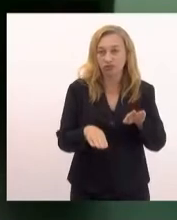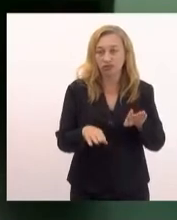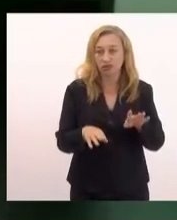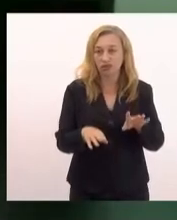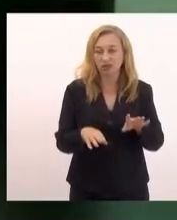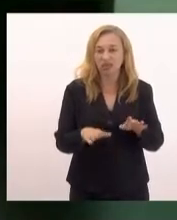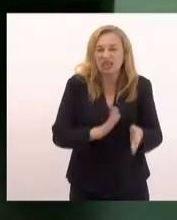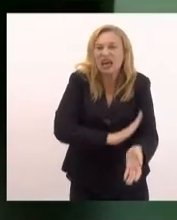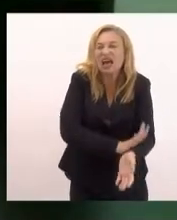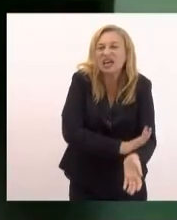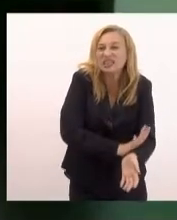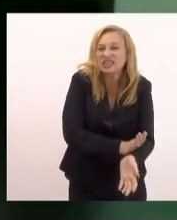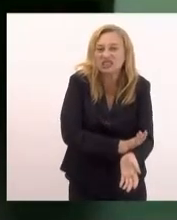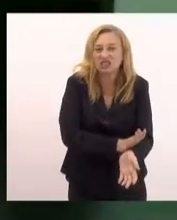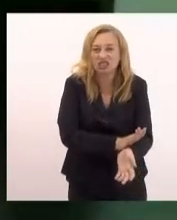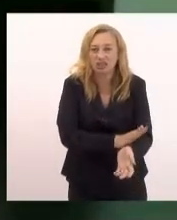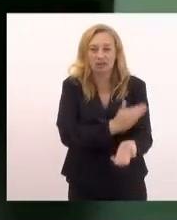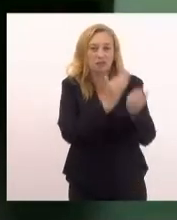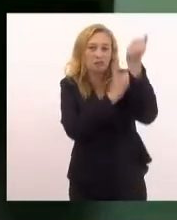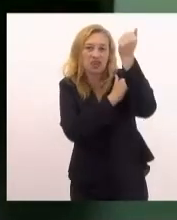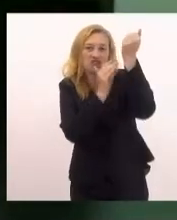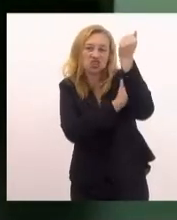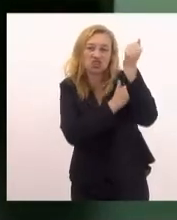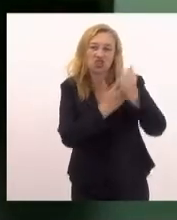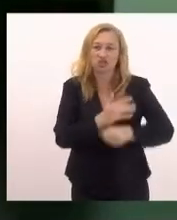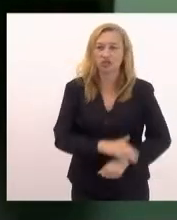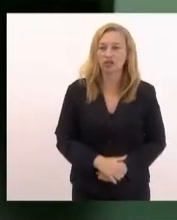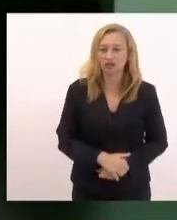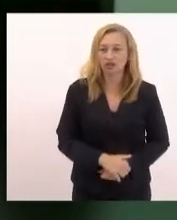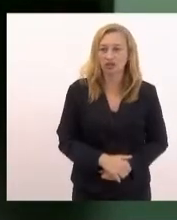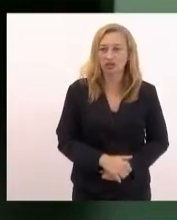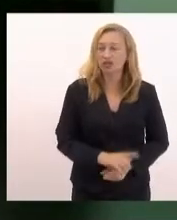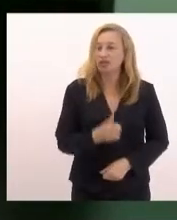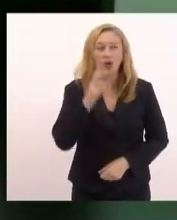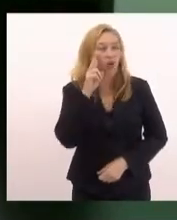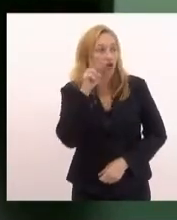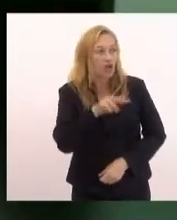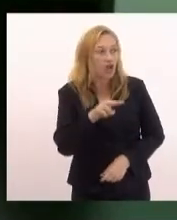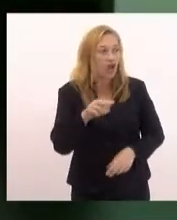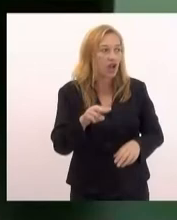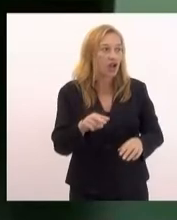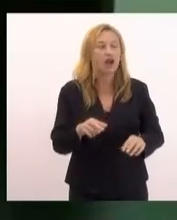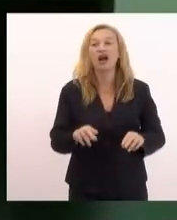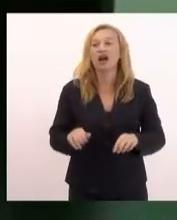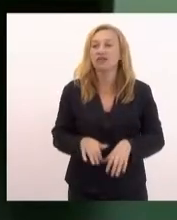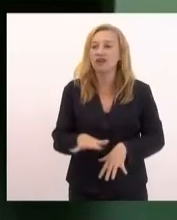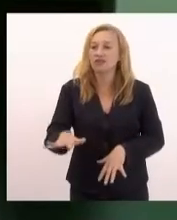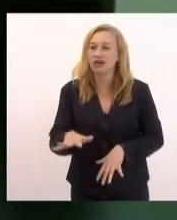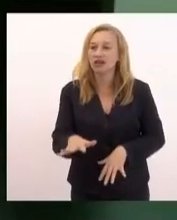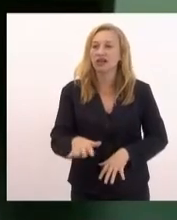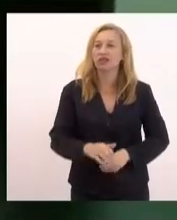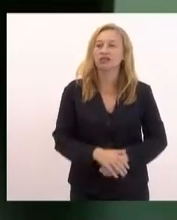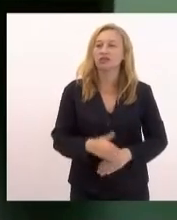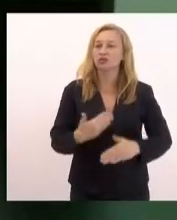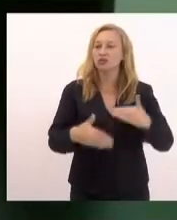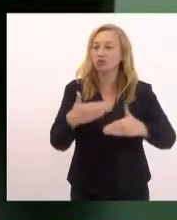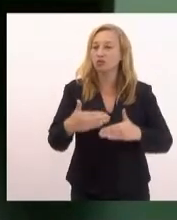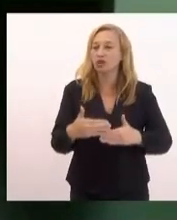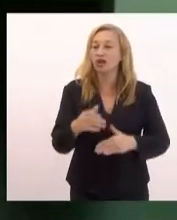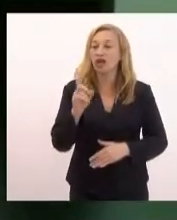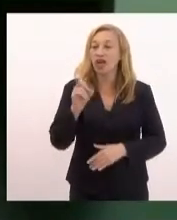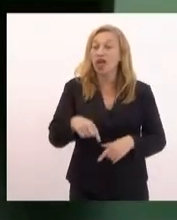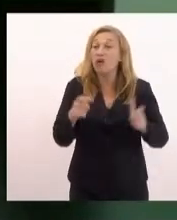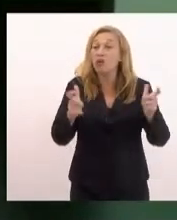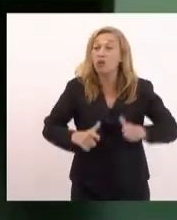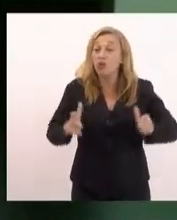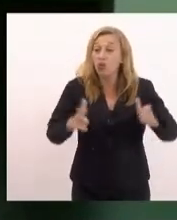lógica racista, machista, classista, de não olhar a favela como uma potência que é. A favela é o